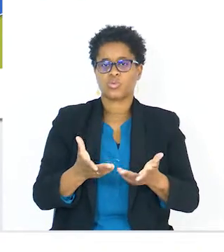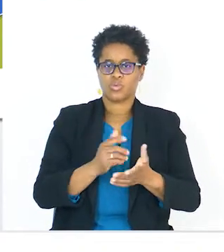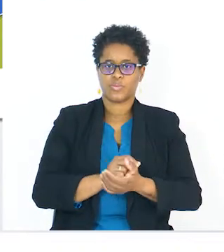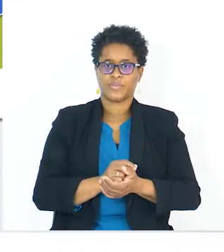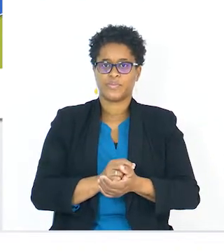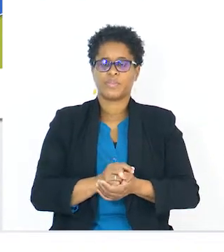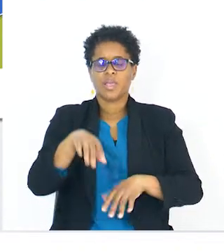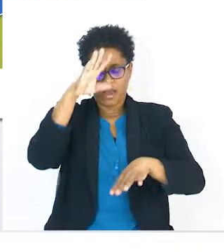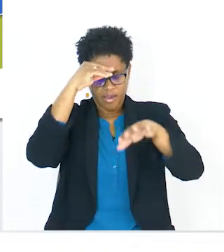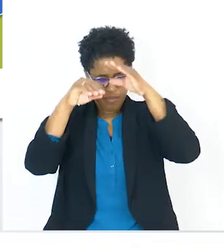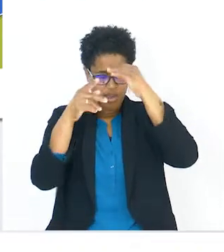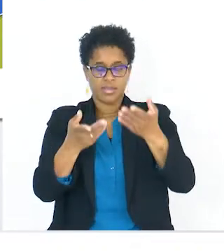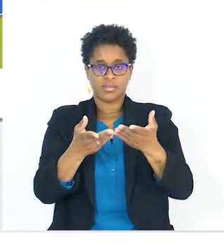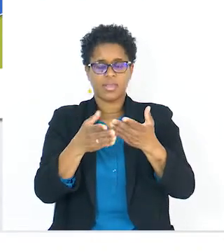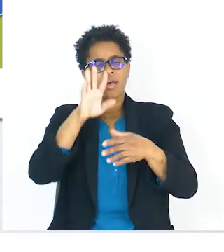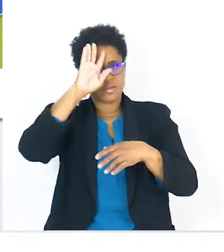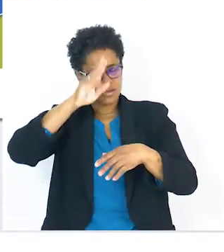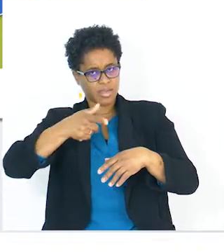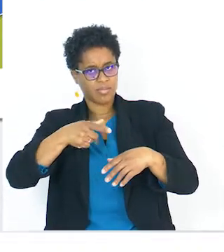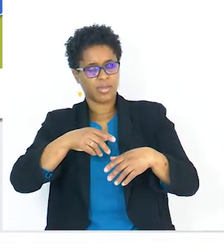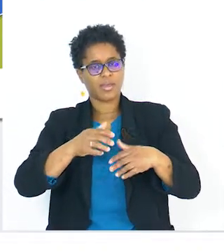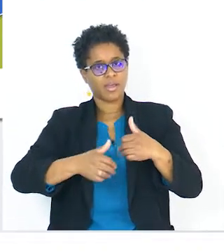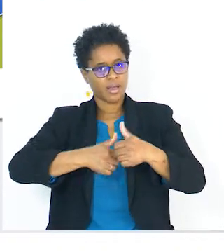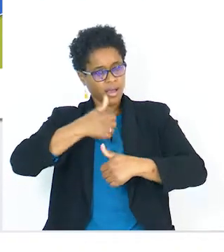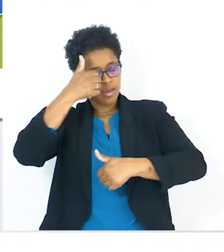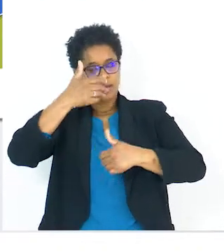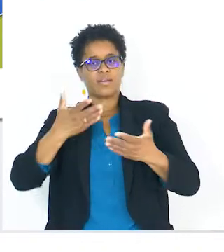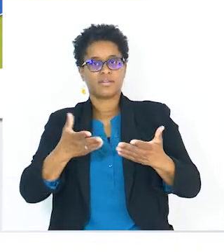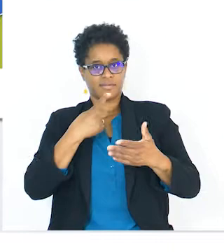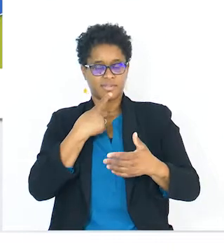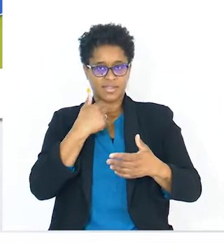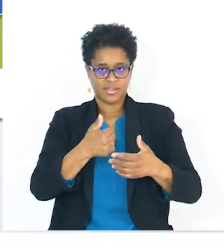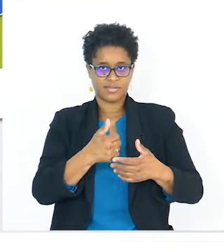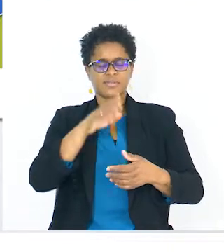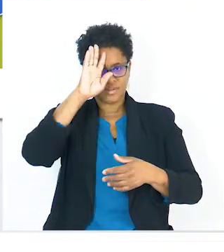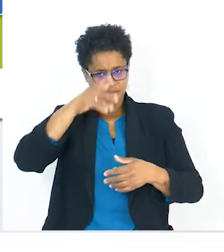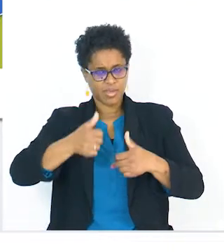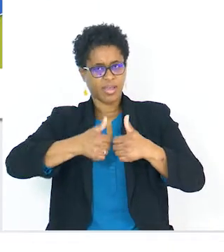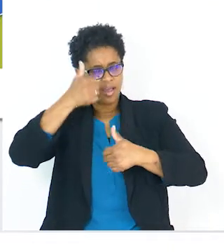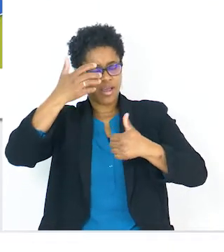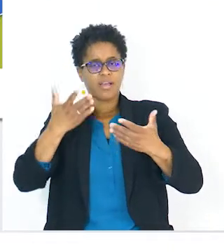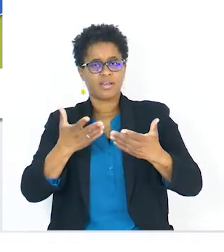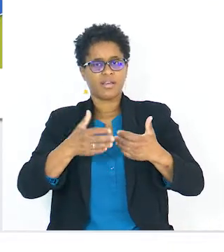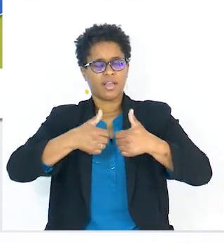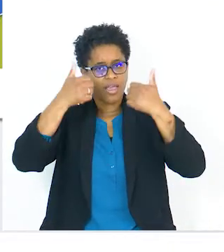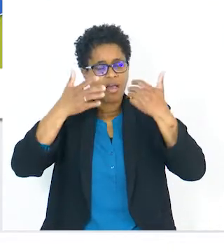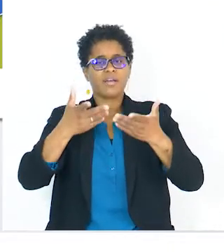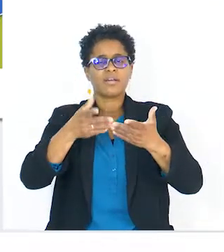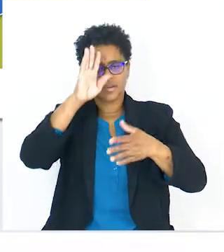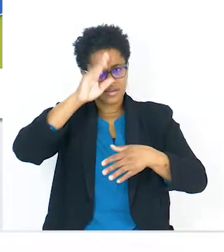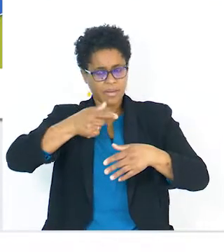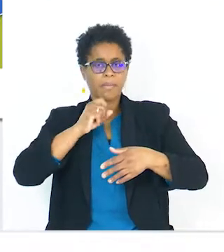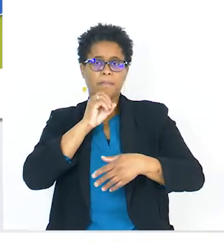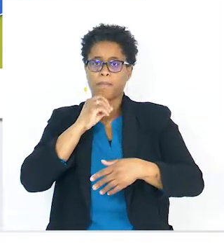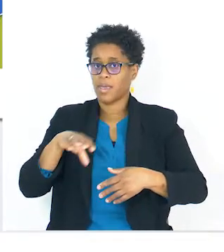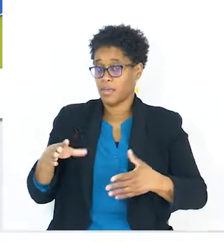desporto, aprende-se a saber ganhar, certo? Saber ganhar, a saber